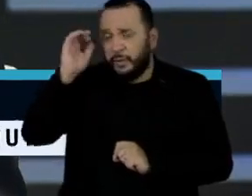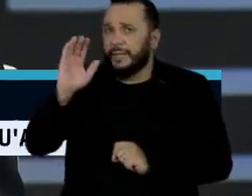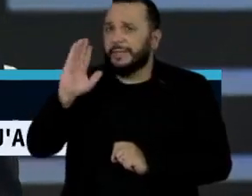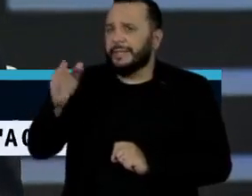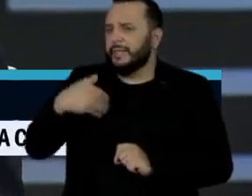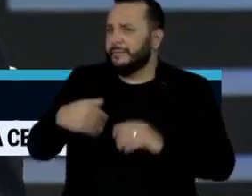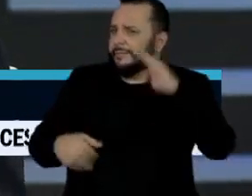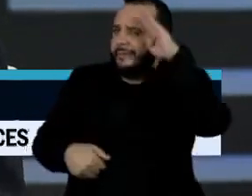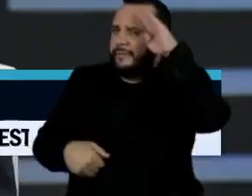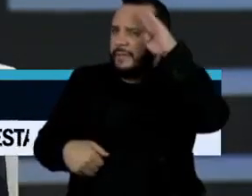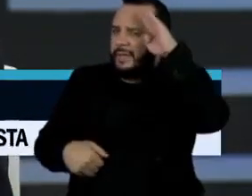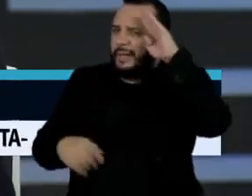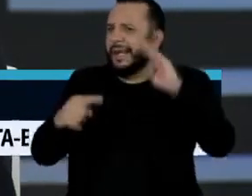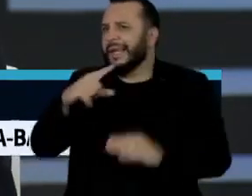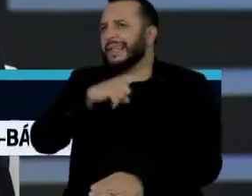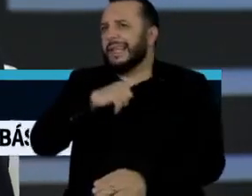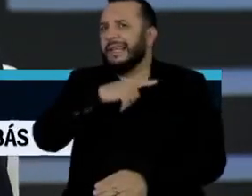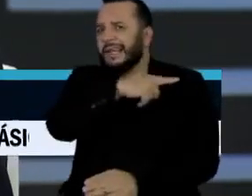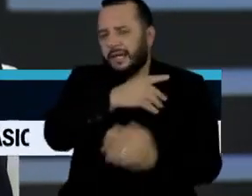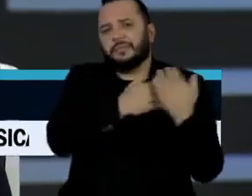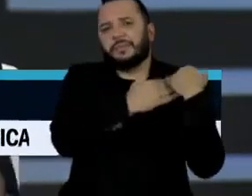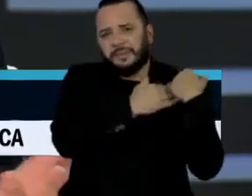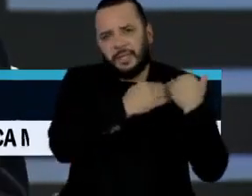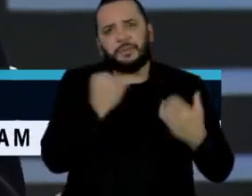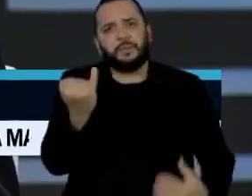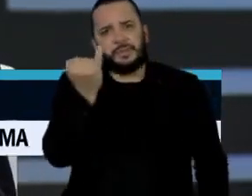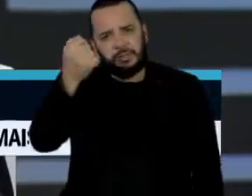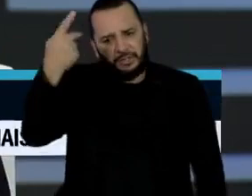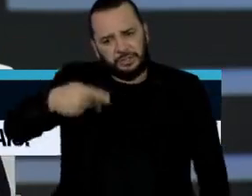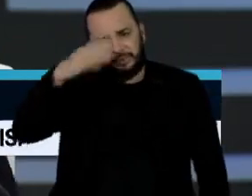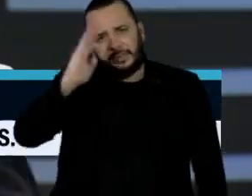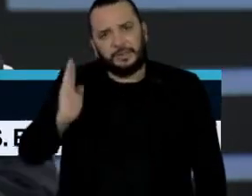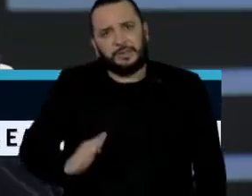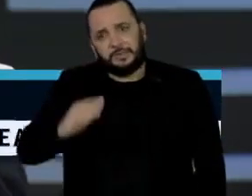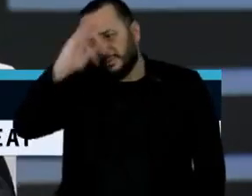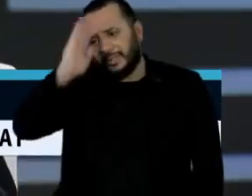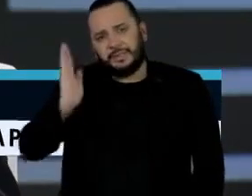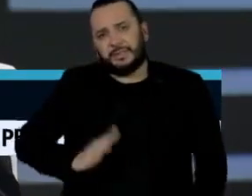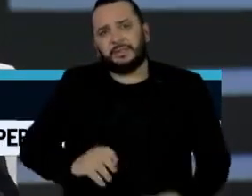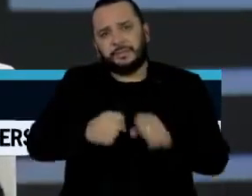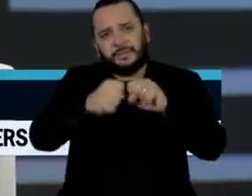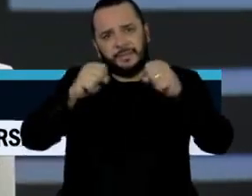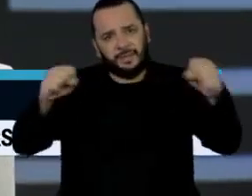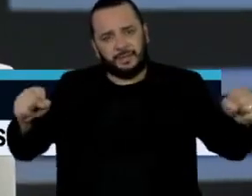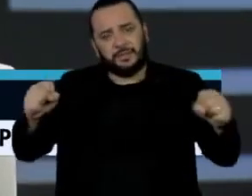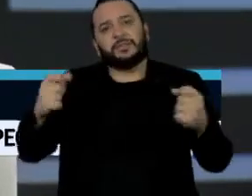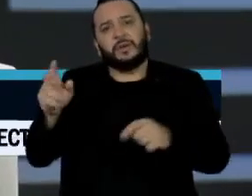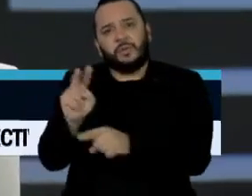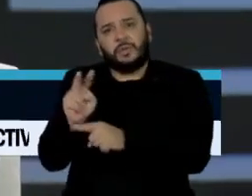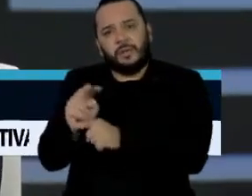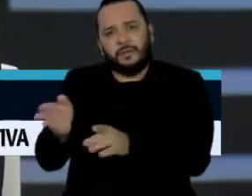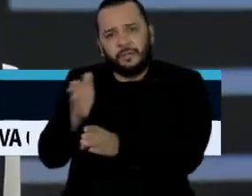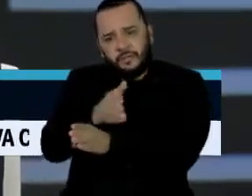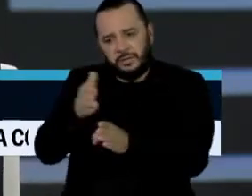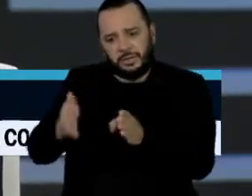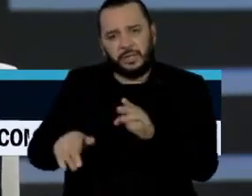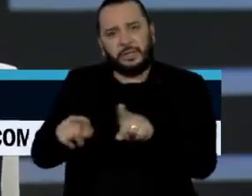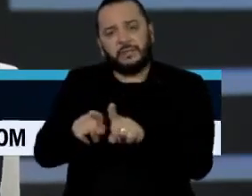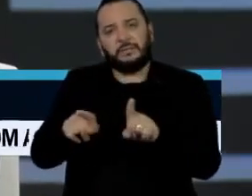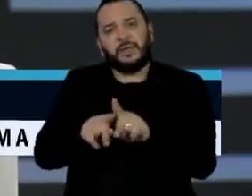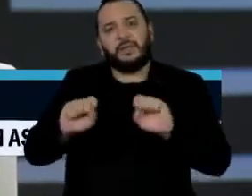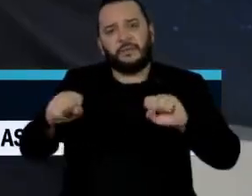militares têm uma função excepcional no nosso país Um país tão grande como esse e nas fronteiras na segurança não